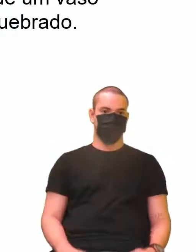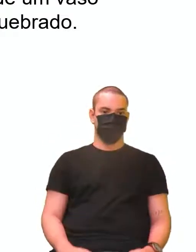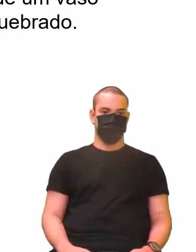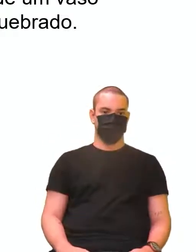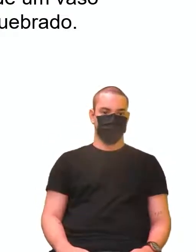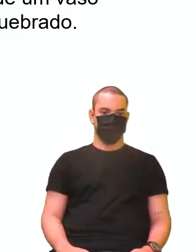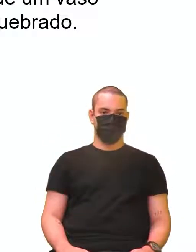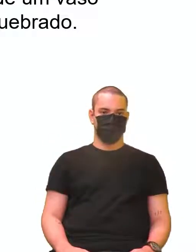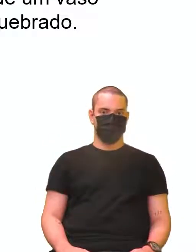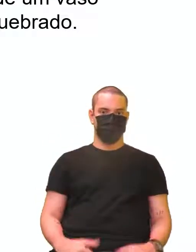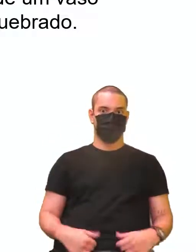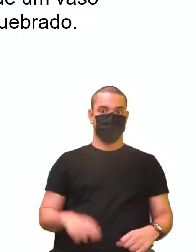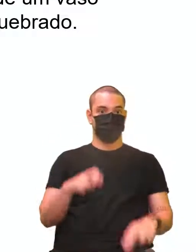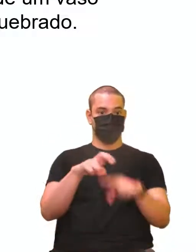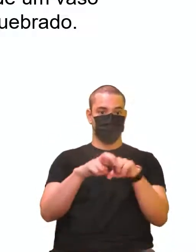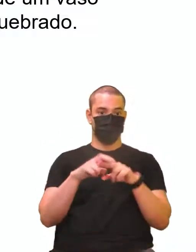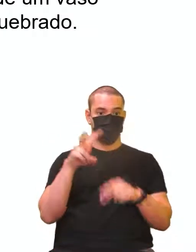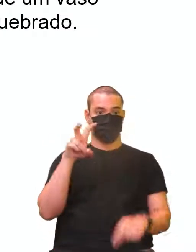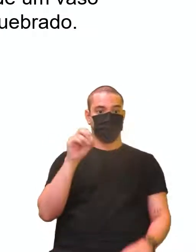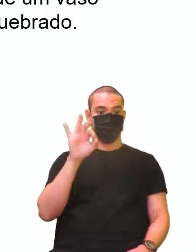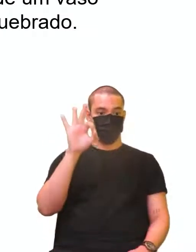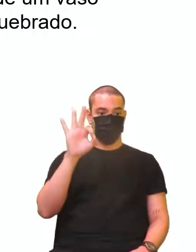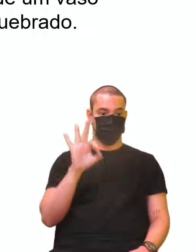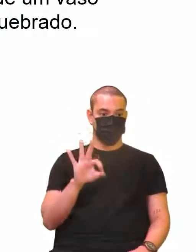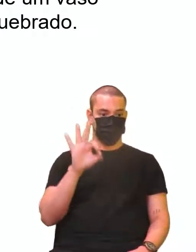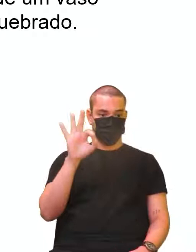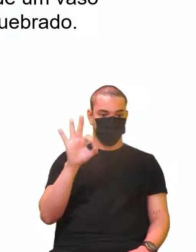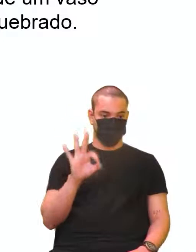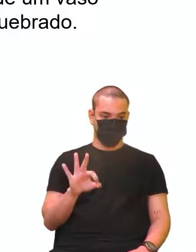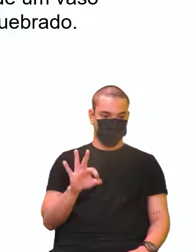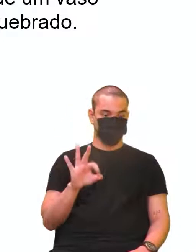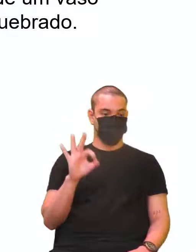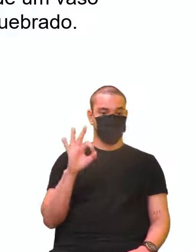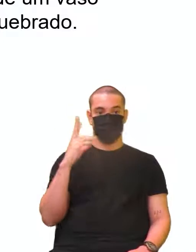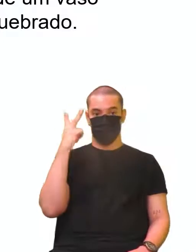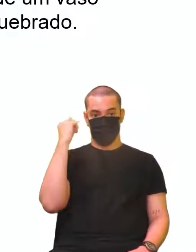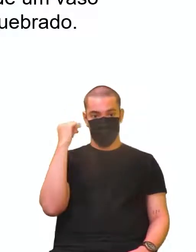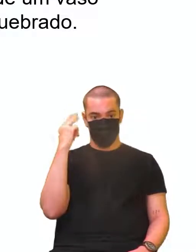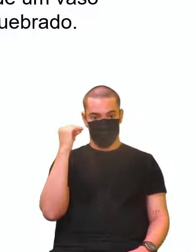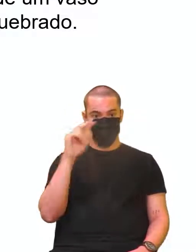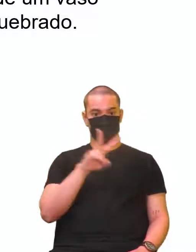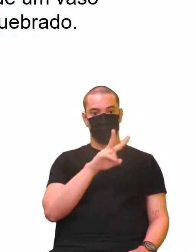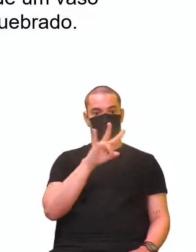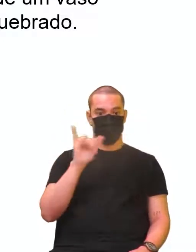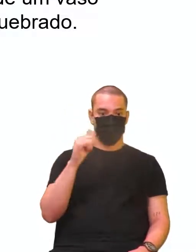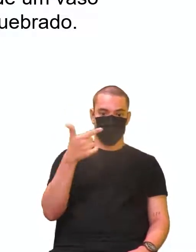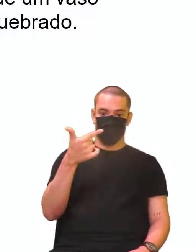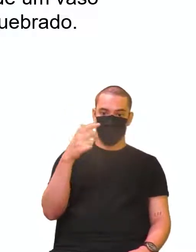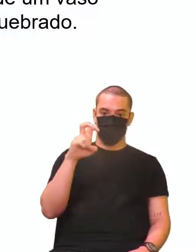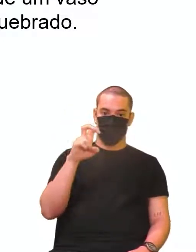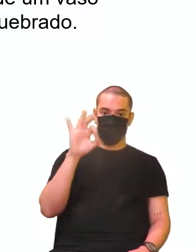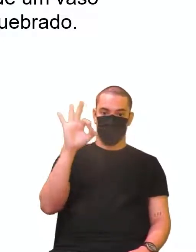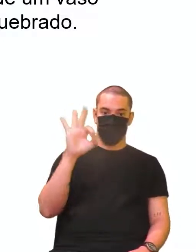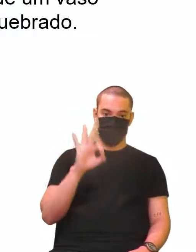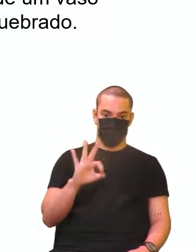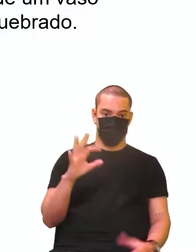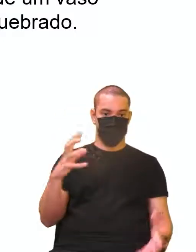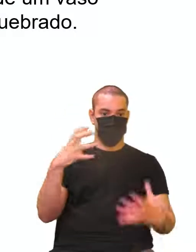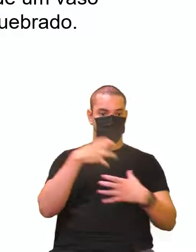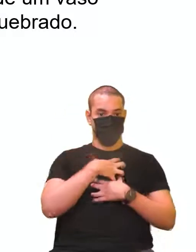ó, 50% deles, né, normais, e aí